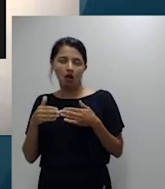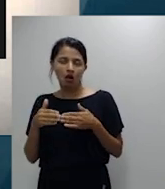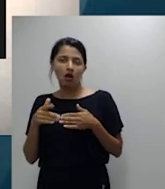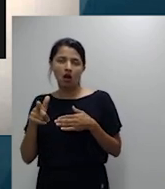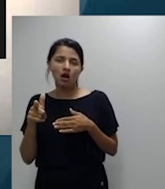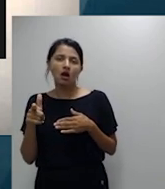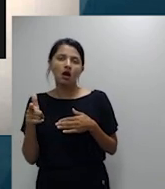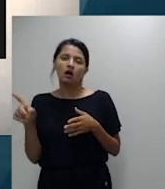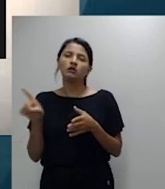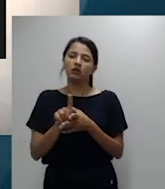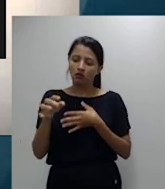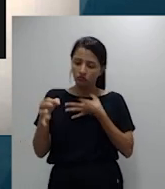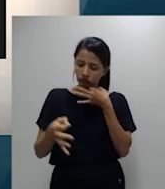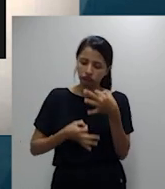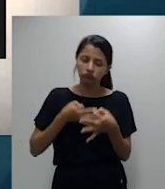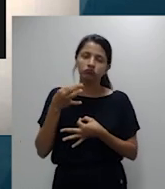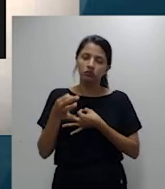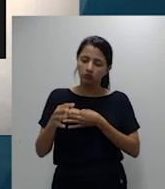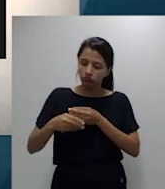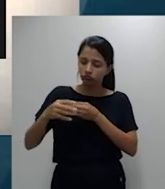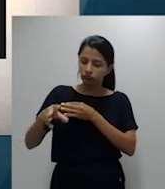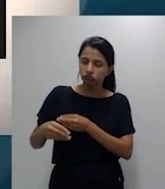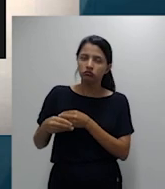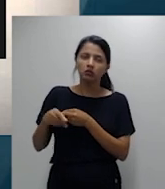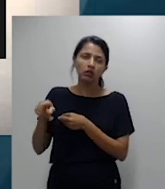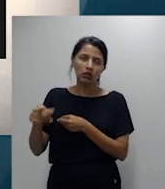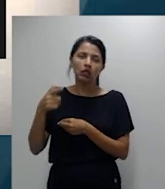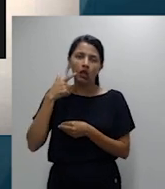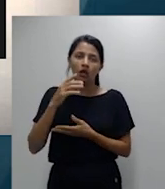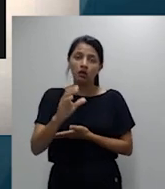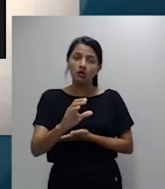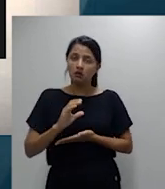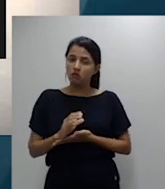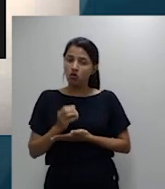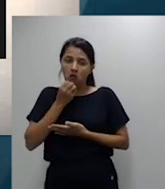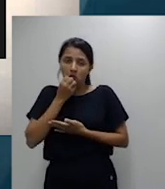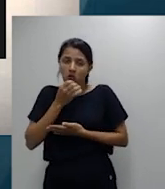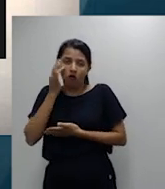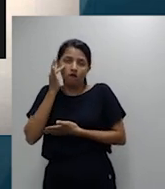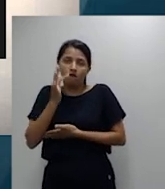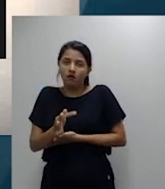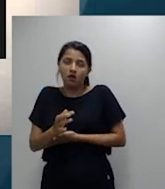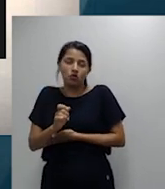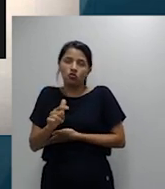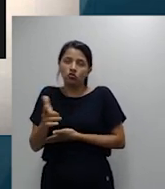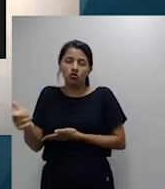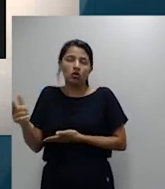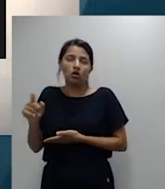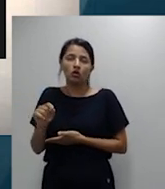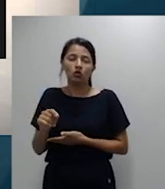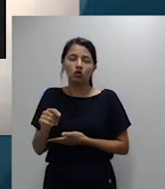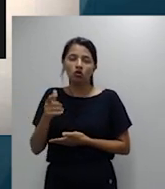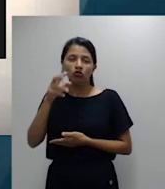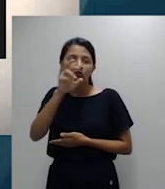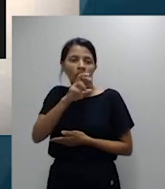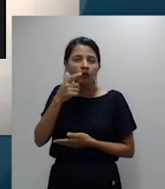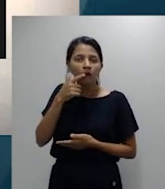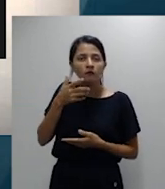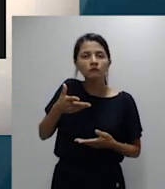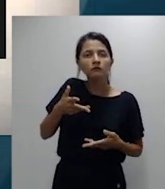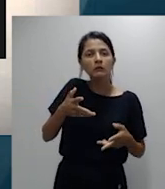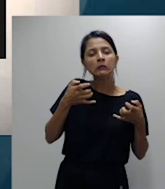seus argumentos não sentido de ter recebido de boa-fé também de que a